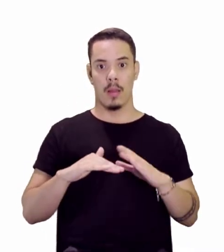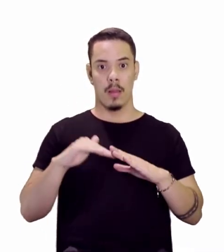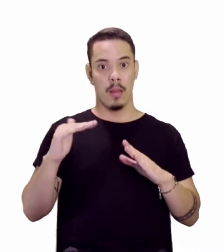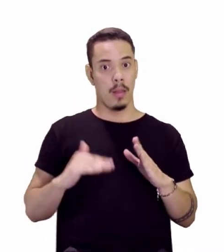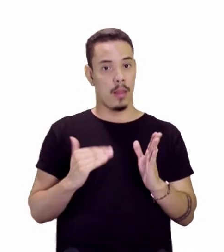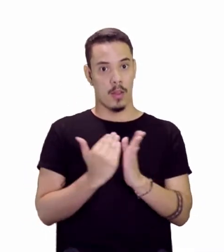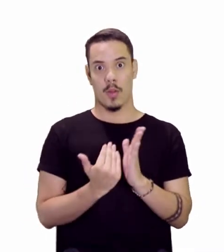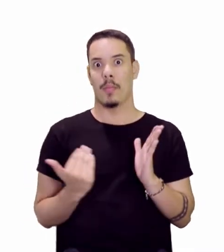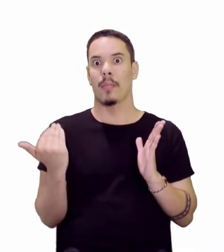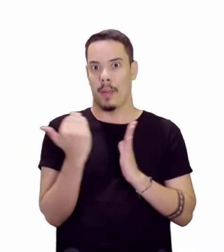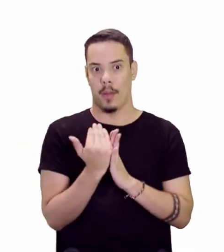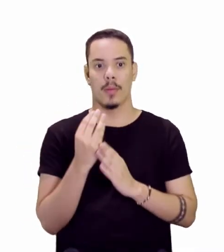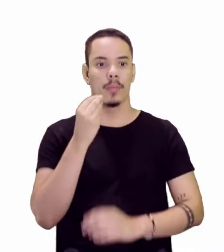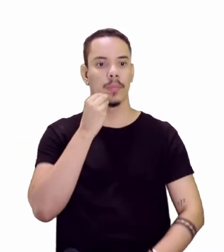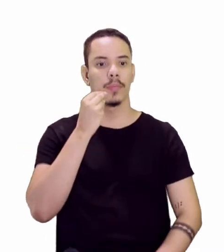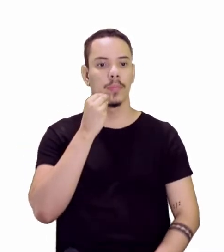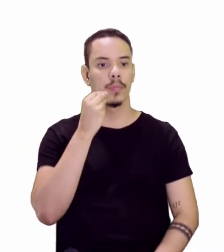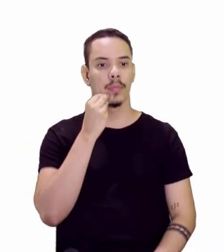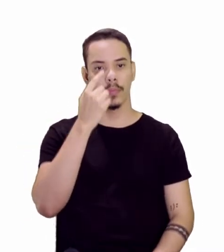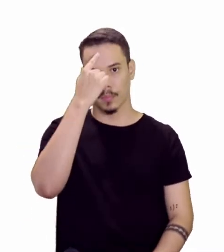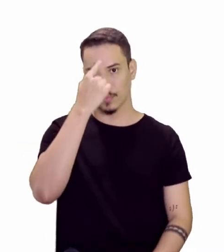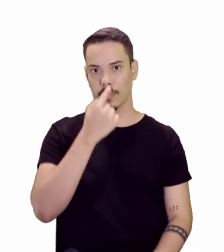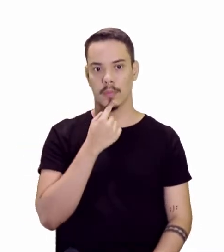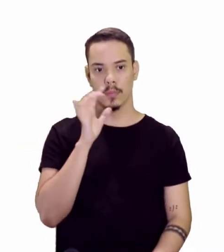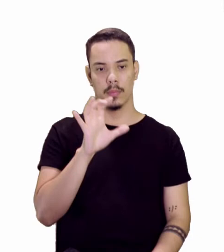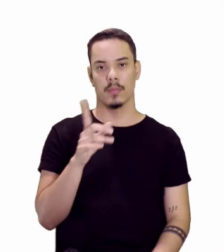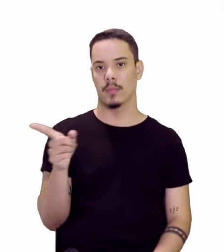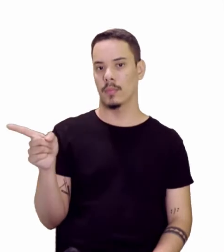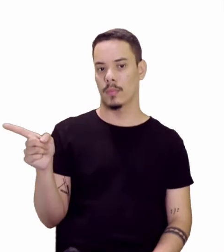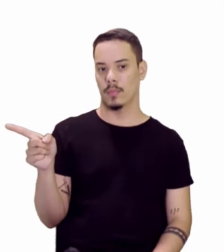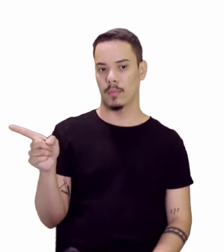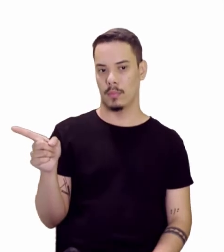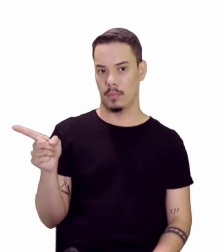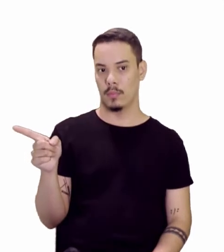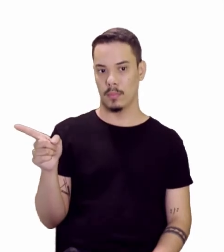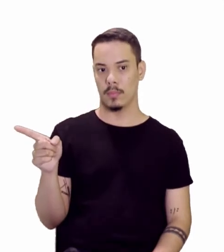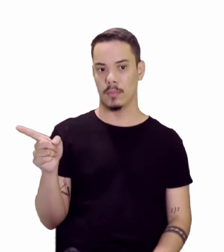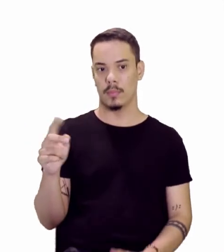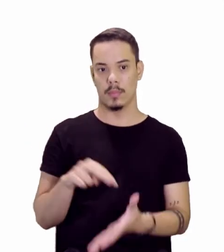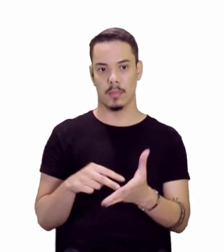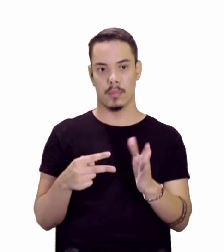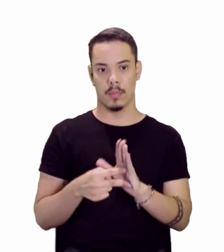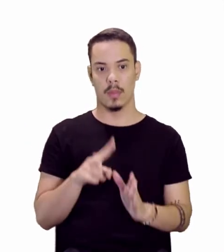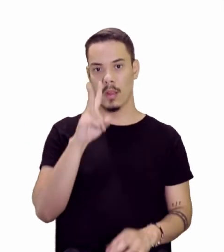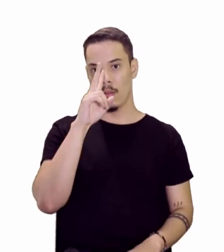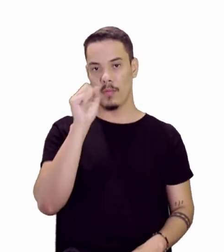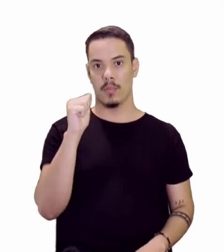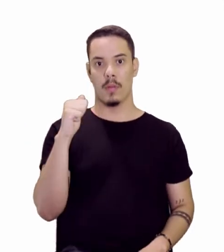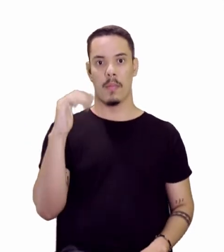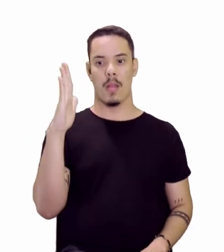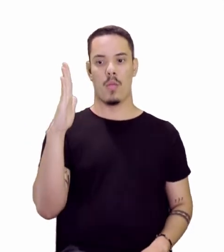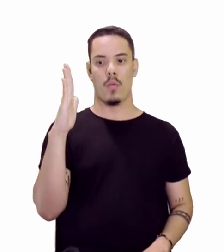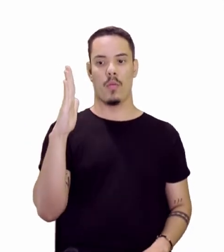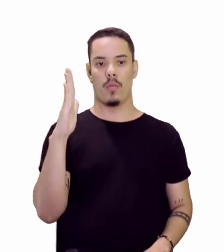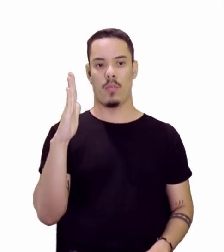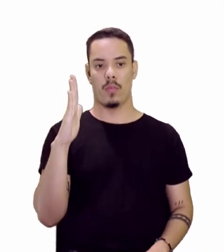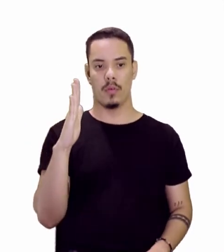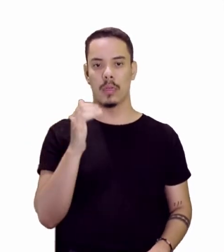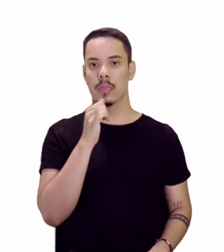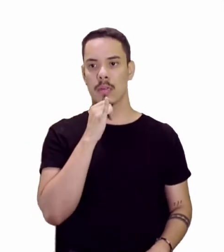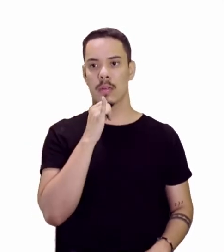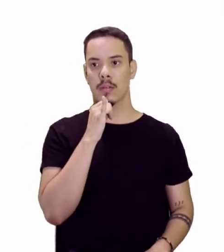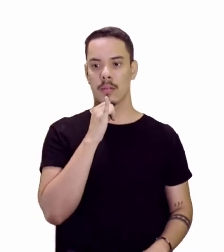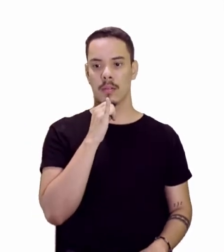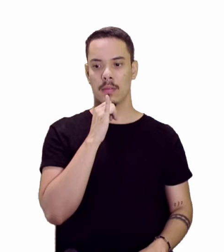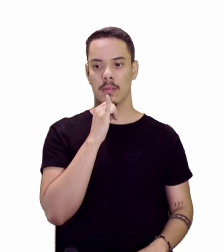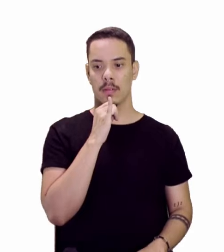maior. E que na figura vai ficar assim. Isso. Aí quer dizer que a força maior para cima, ele vai subir. É igual a bola. Você pega a bola de vôlei, por